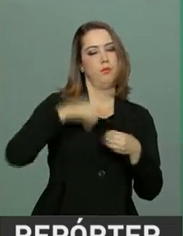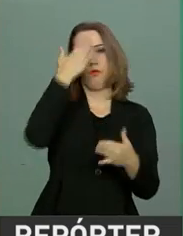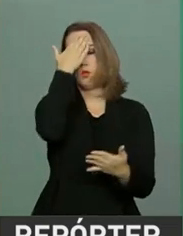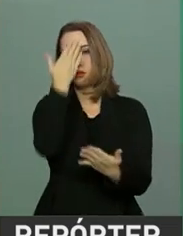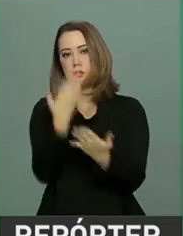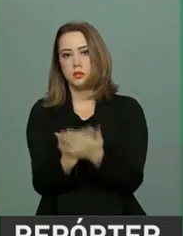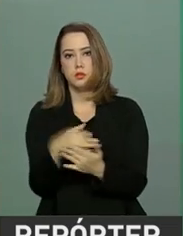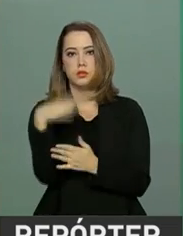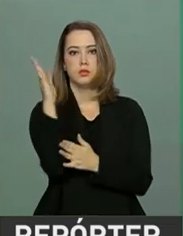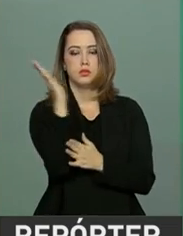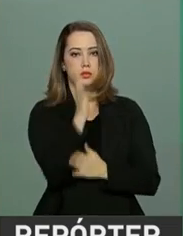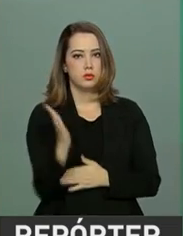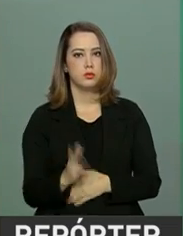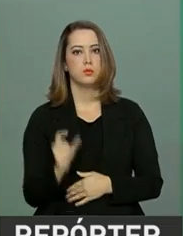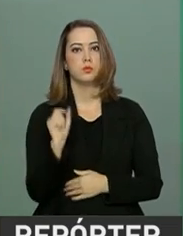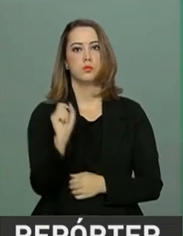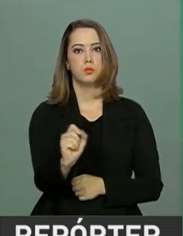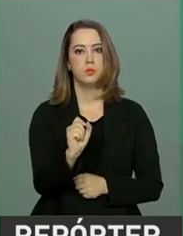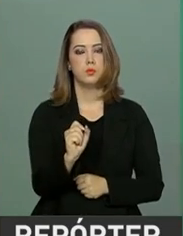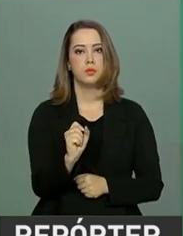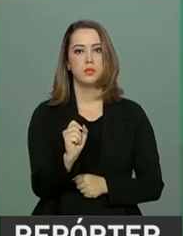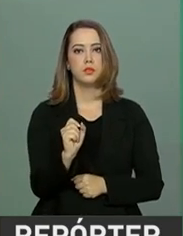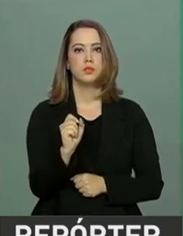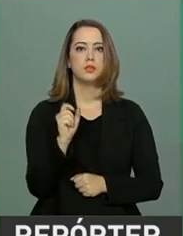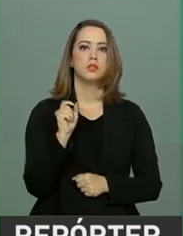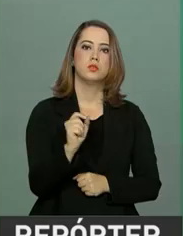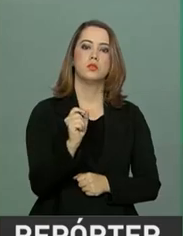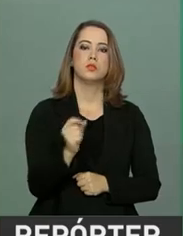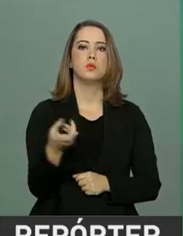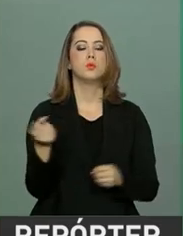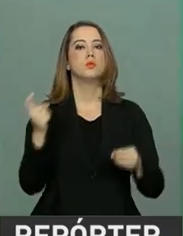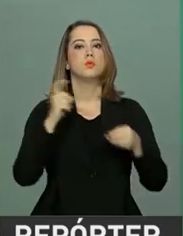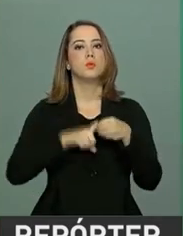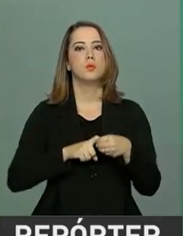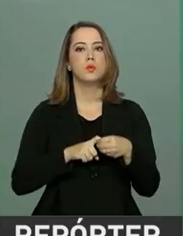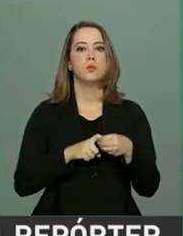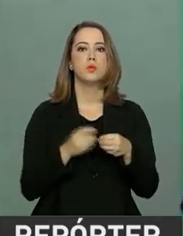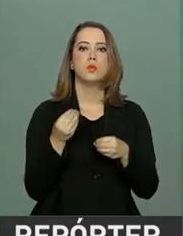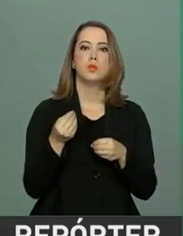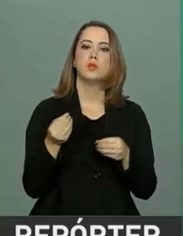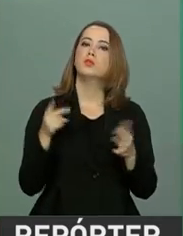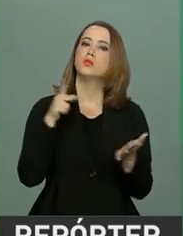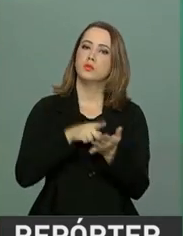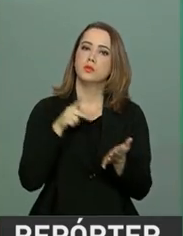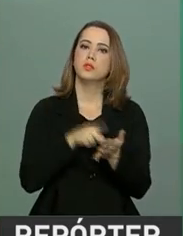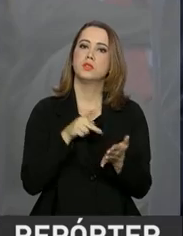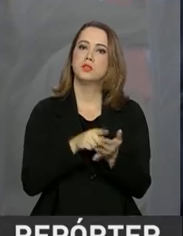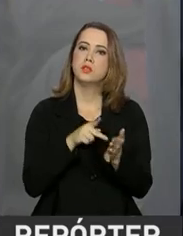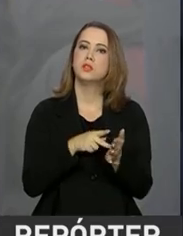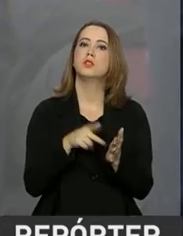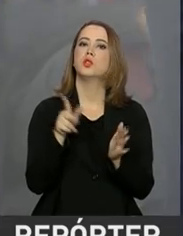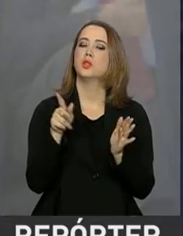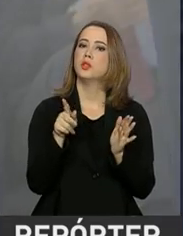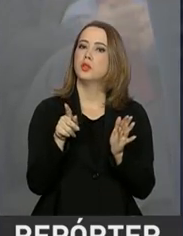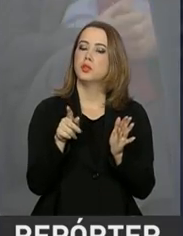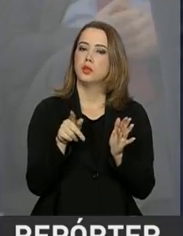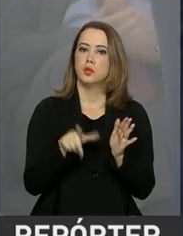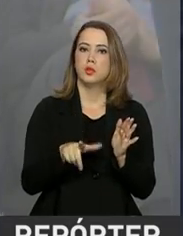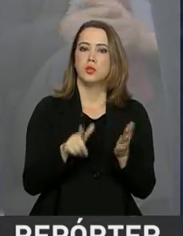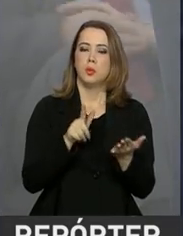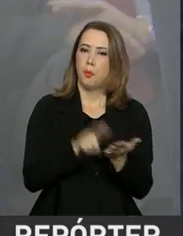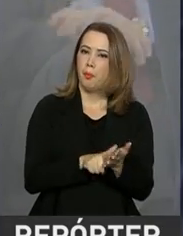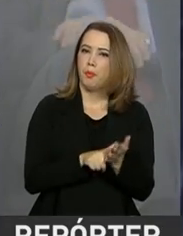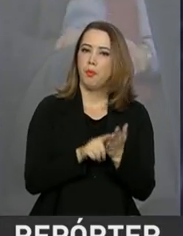confiança no estado brasileiro uma restauração do verdadeiro papel do estado que é